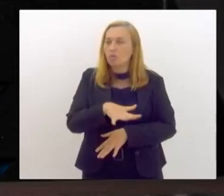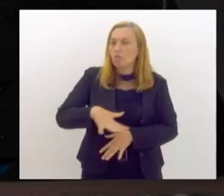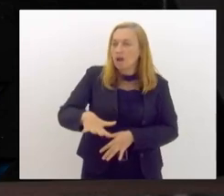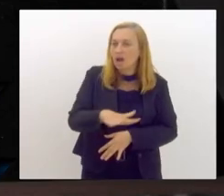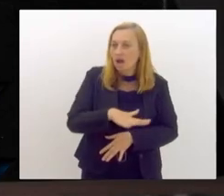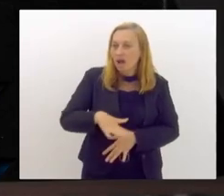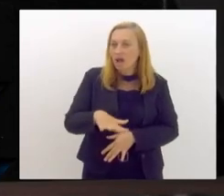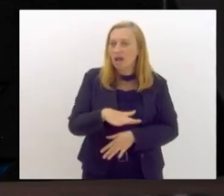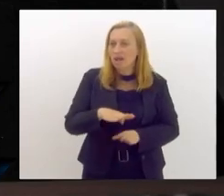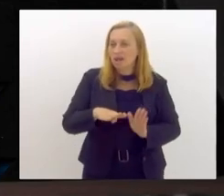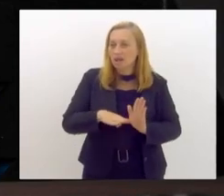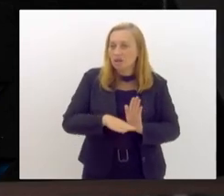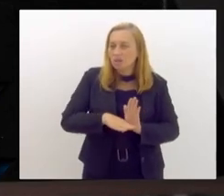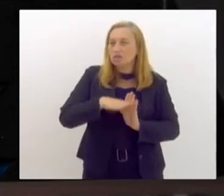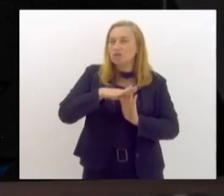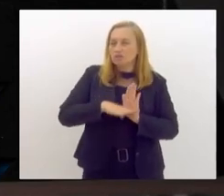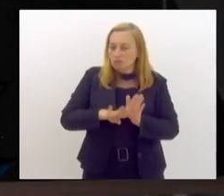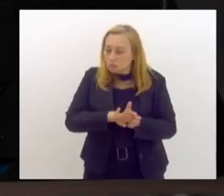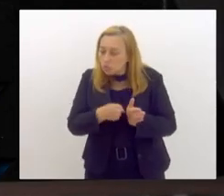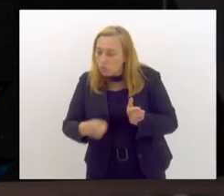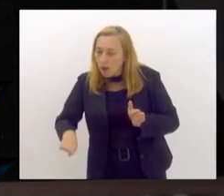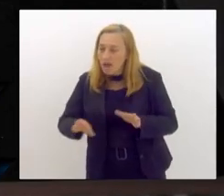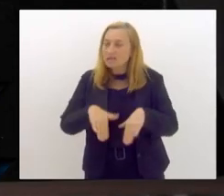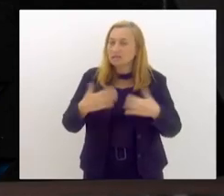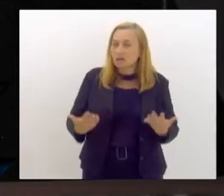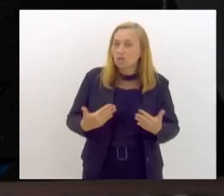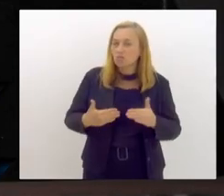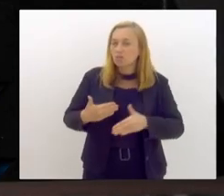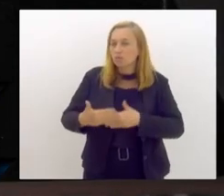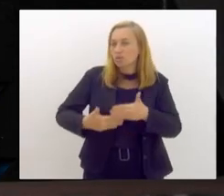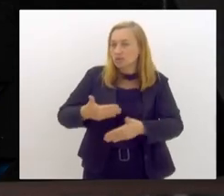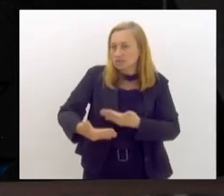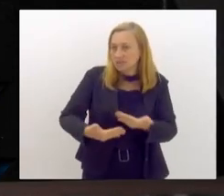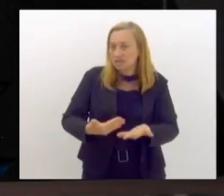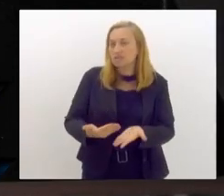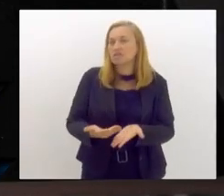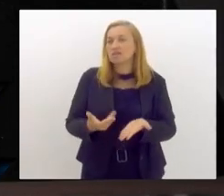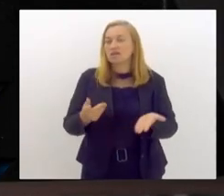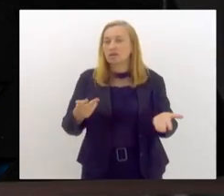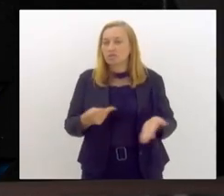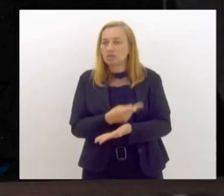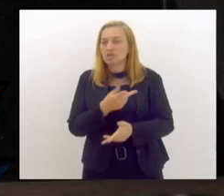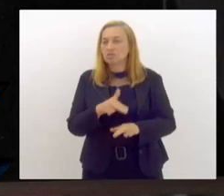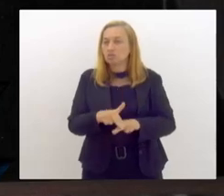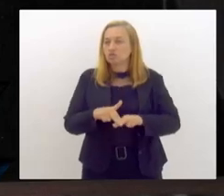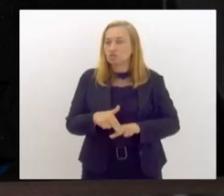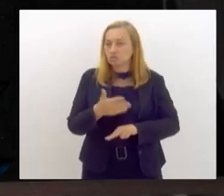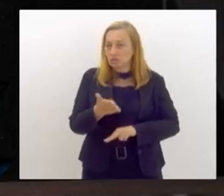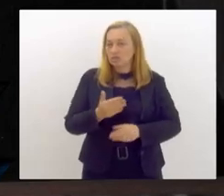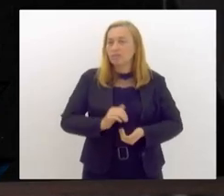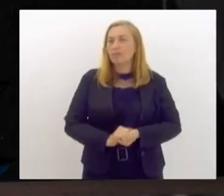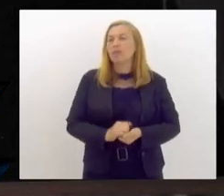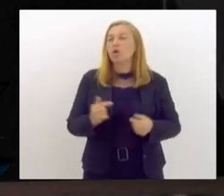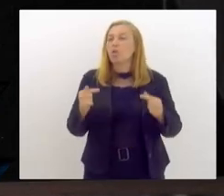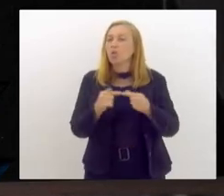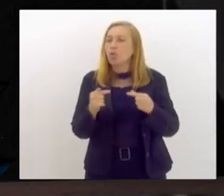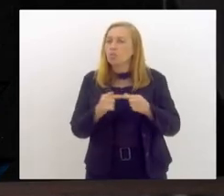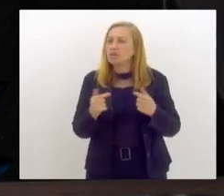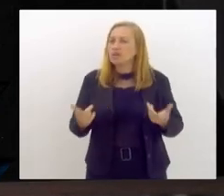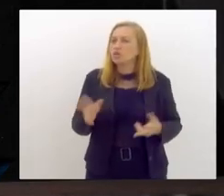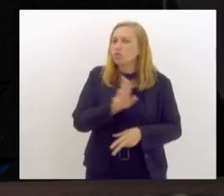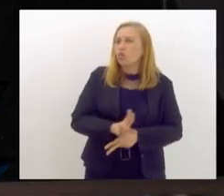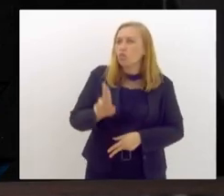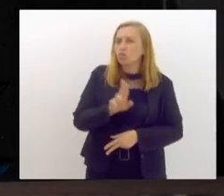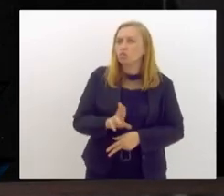no nível do mar. Então, o próprio processo de alagamento está relacionado a isso, combinado com o uso